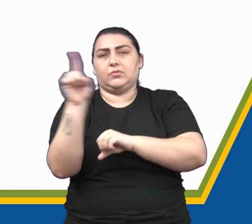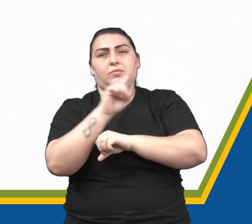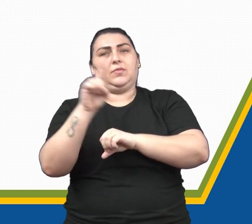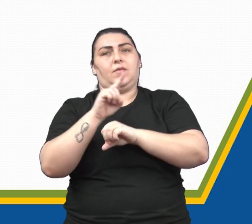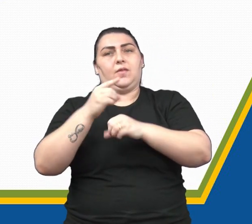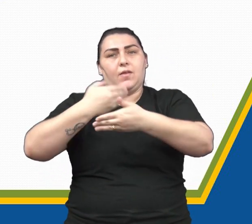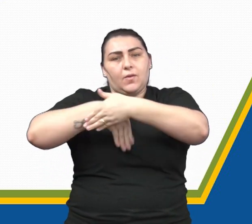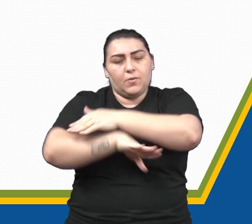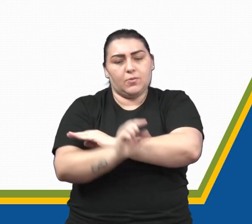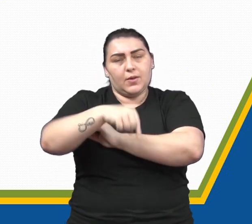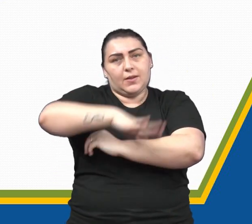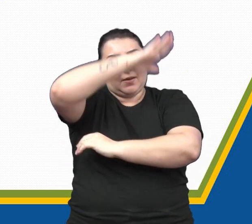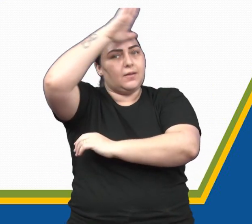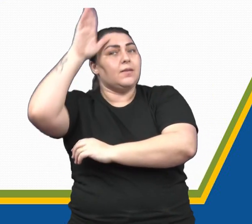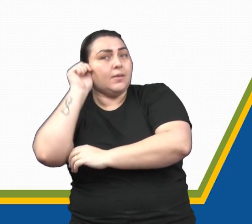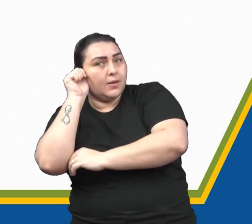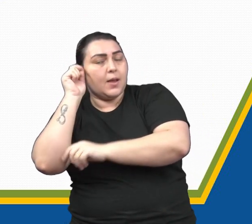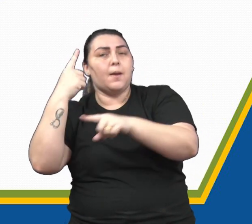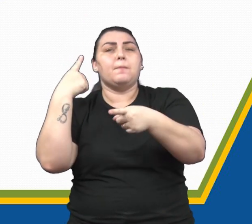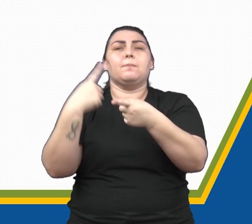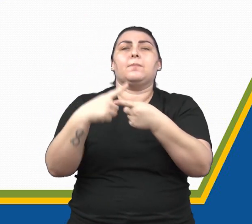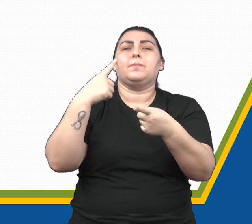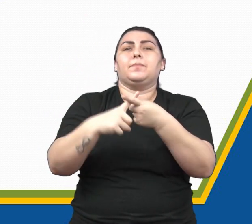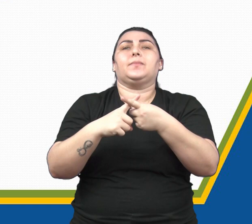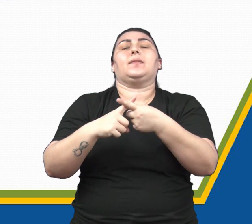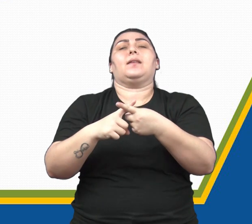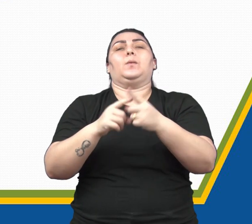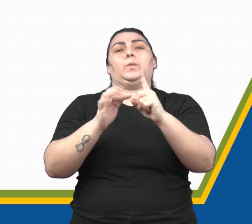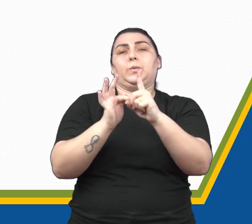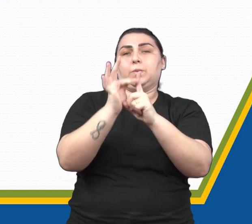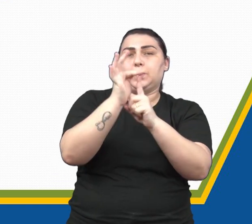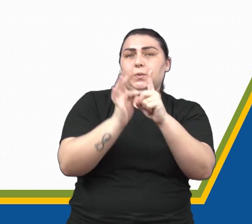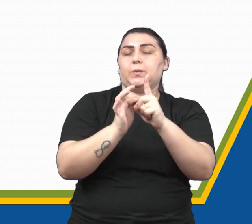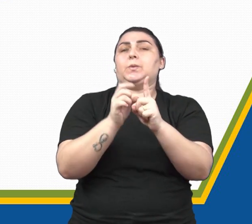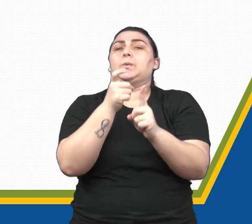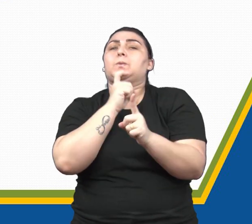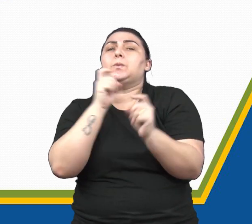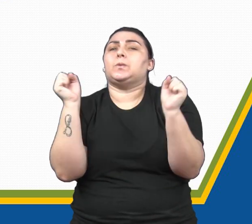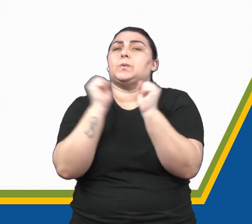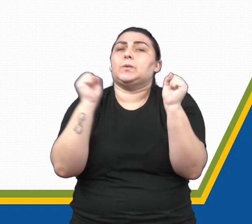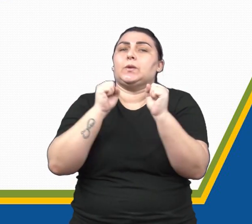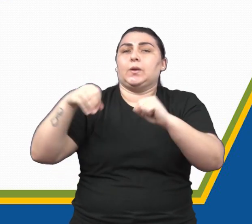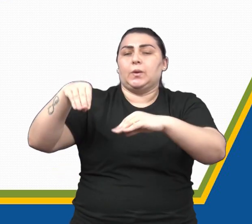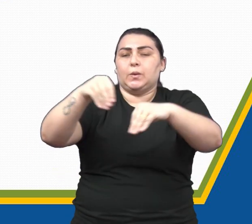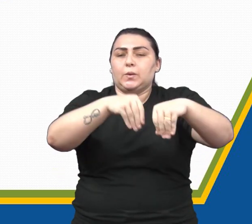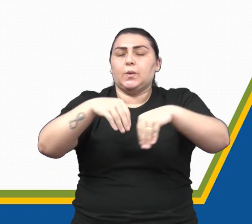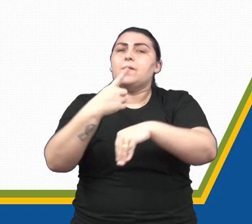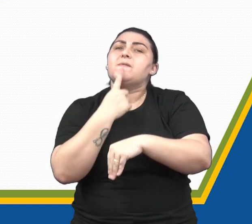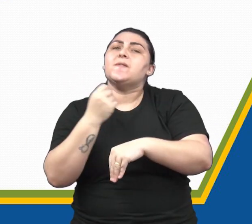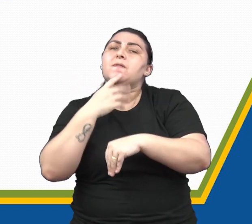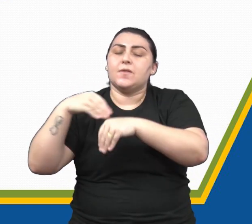na Amazônia, tá? Por quê? Porque a temperatura gelada promove essa cor avermelhada no solo,